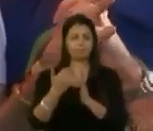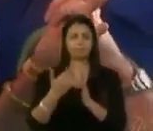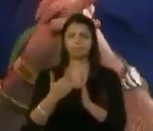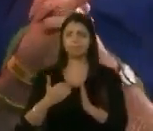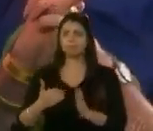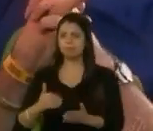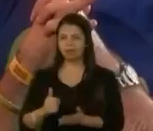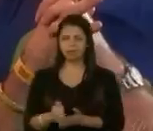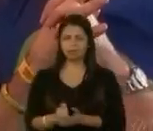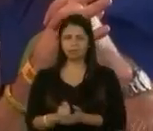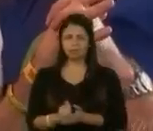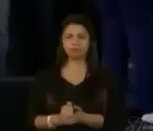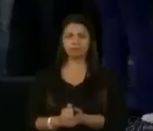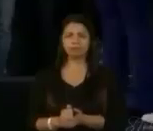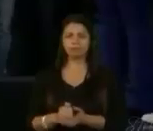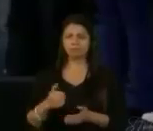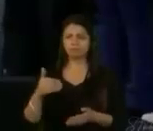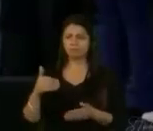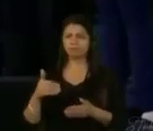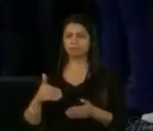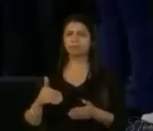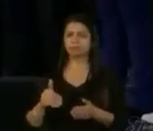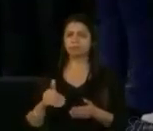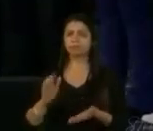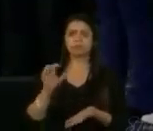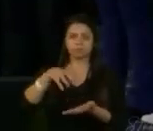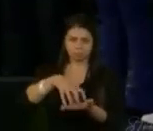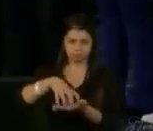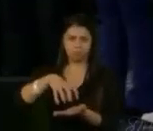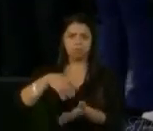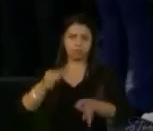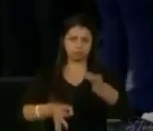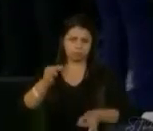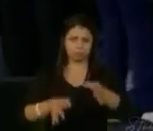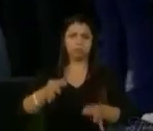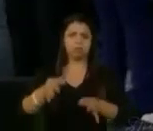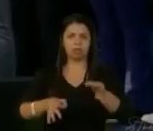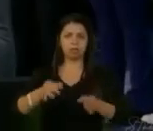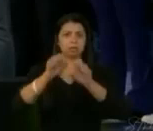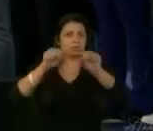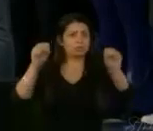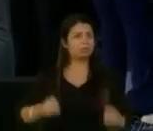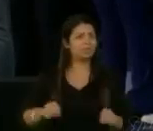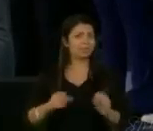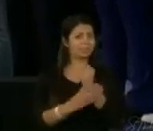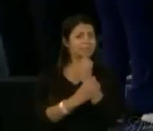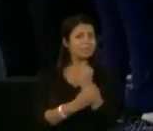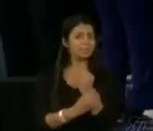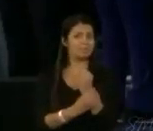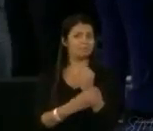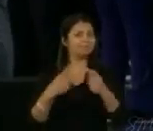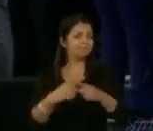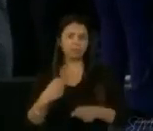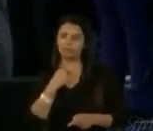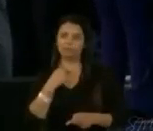Superior Eleitoral. Se hackers invadem o Pentágono, o sistema mais seguro do mundo, porque não